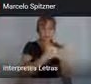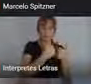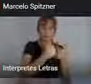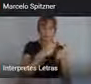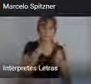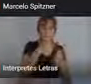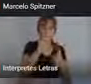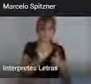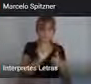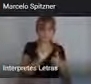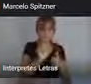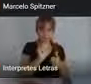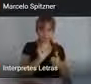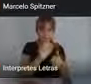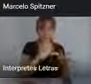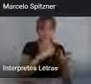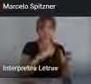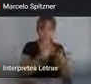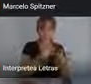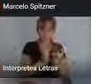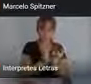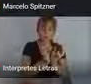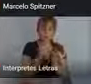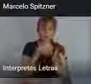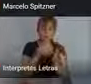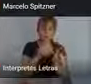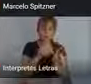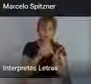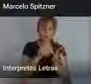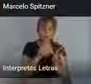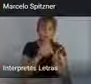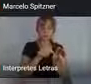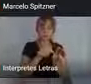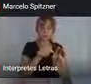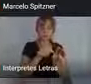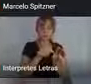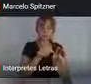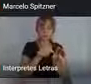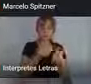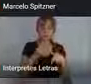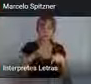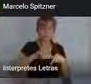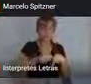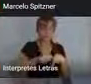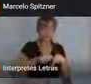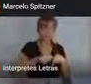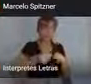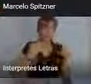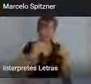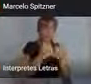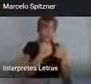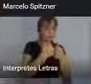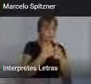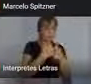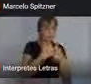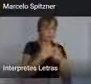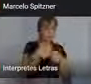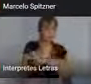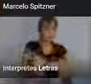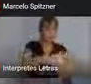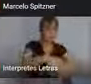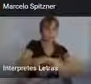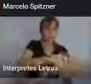A comunidade Itabocal Ponte, uma comunidade quilombola que fica mais para a rodovia que dá acesso ao município de